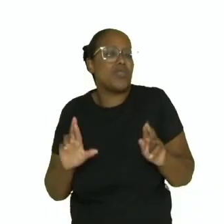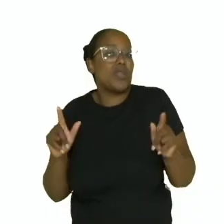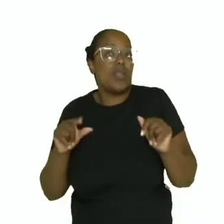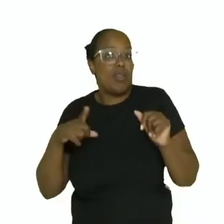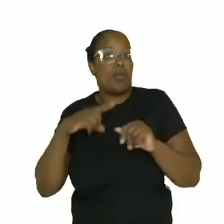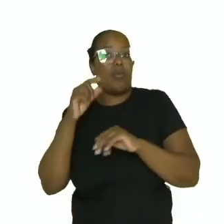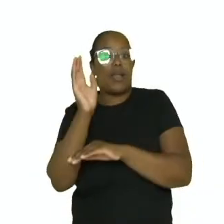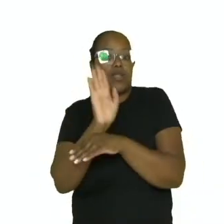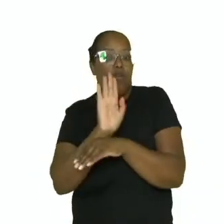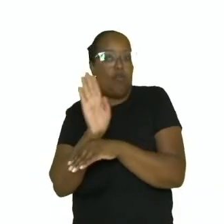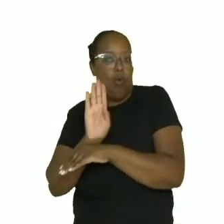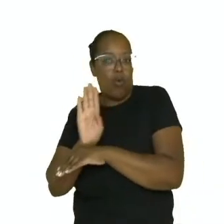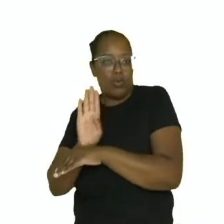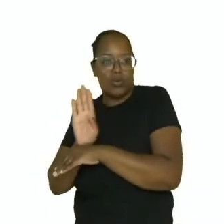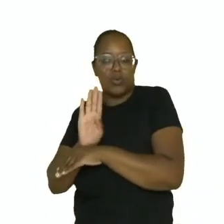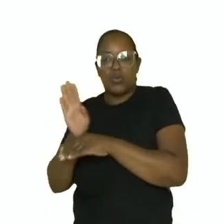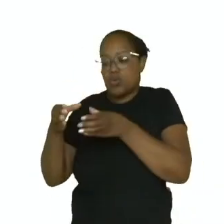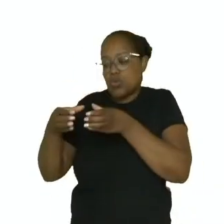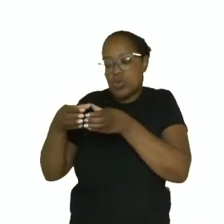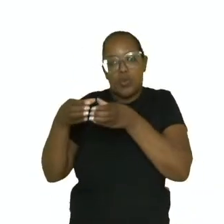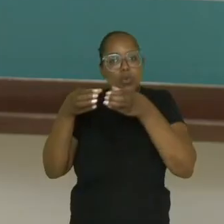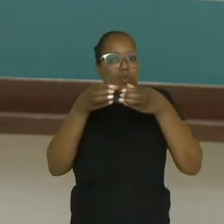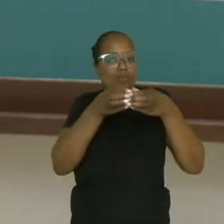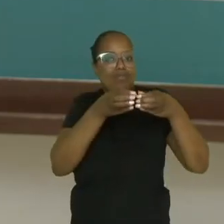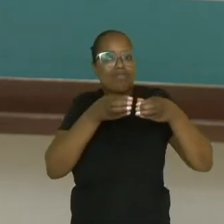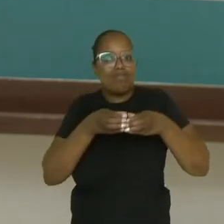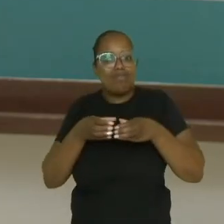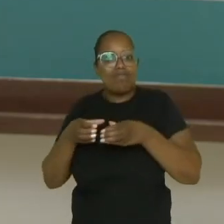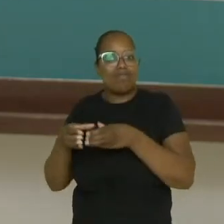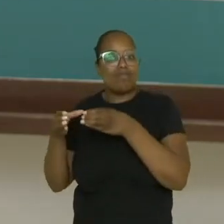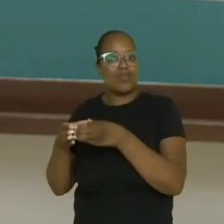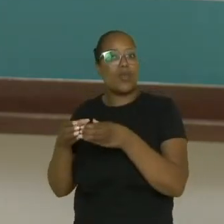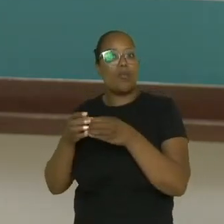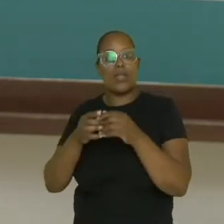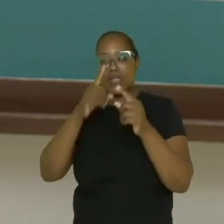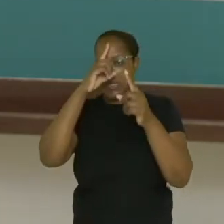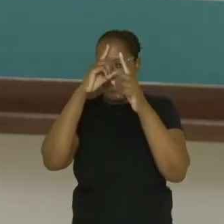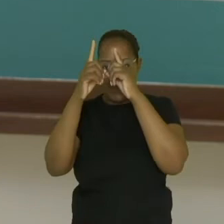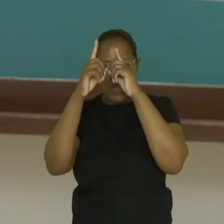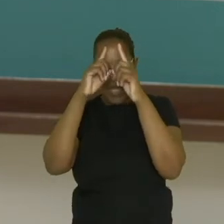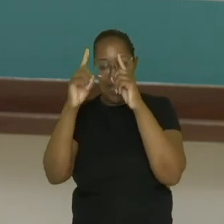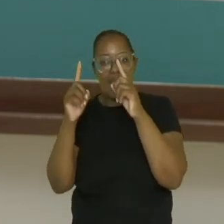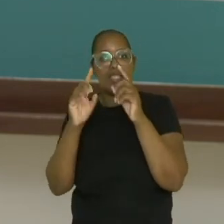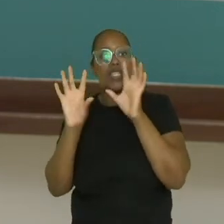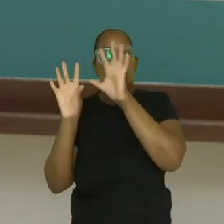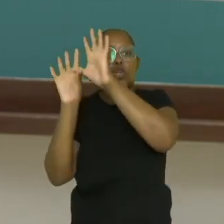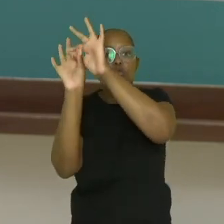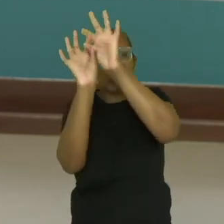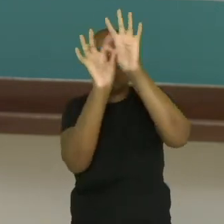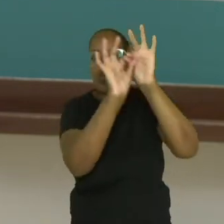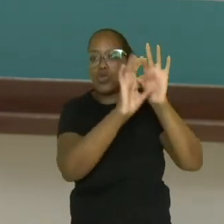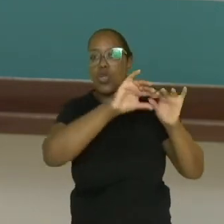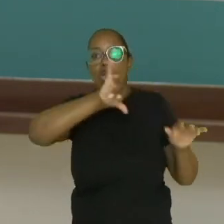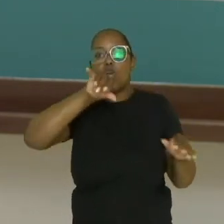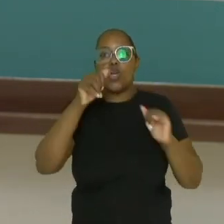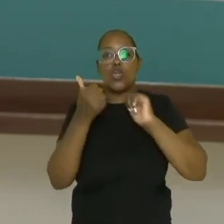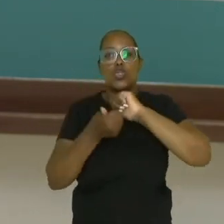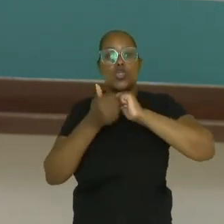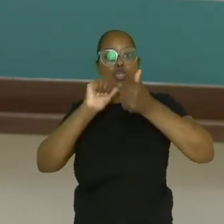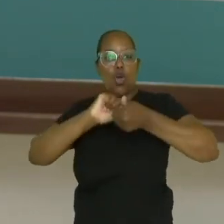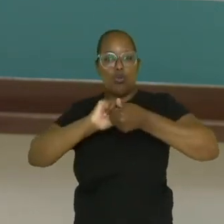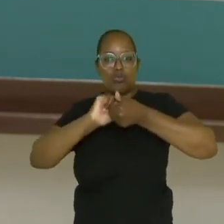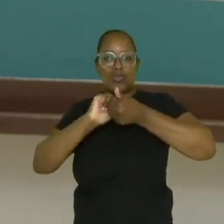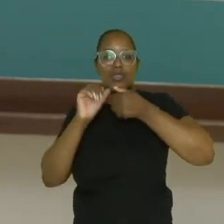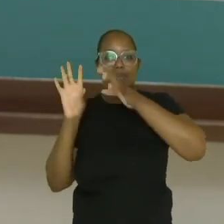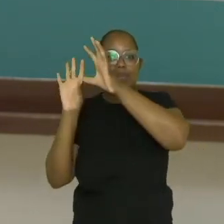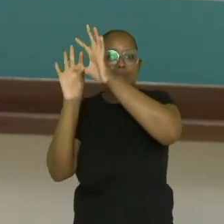aqui, estes arcos, círculos, podem nos remeter à ideia dos Jogos Olímpicos. Então, olha só, a gente pode